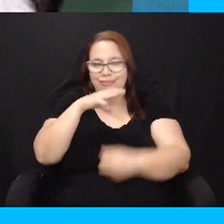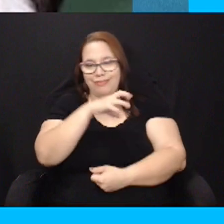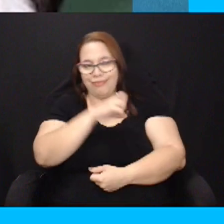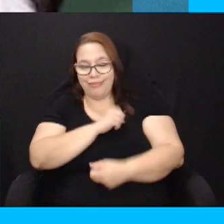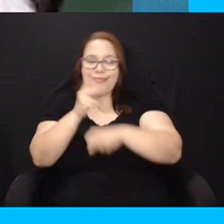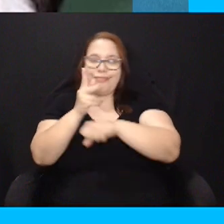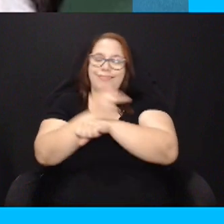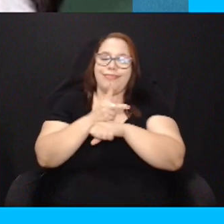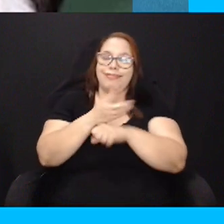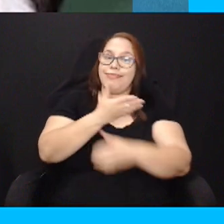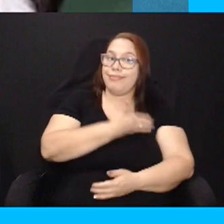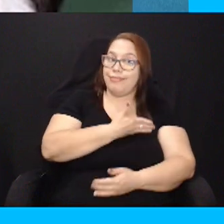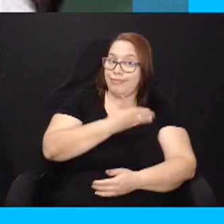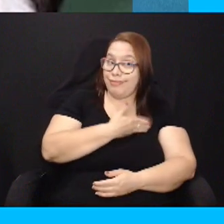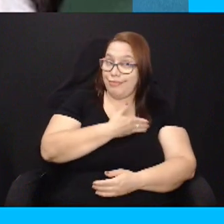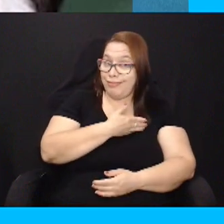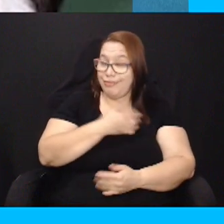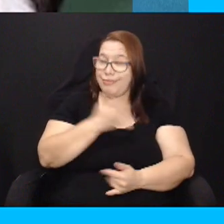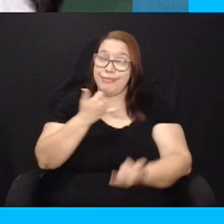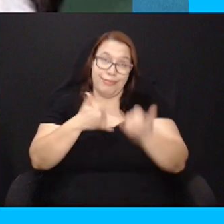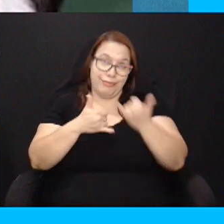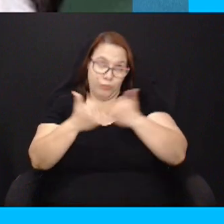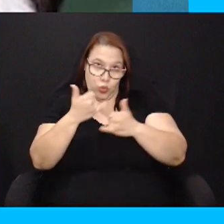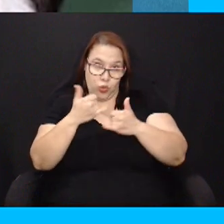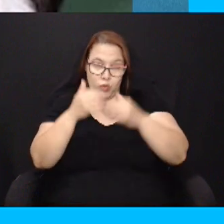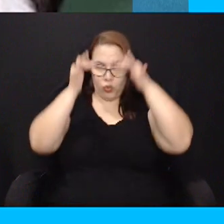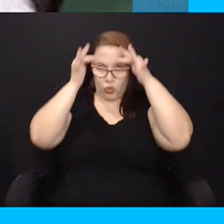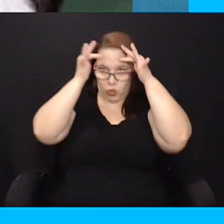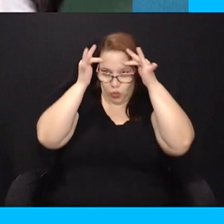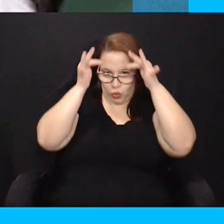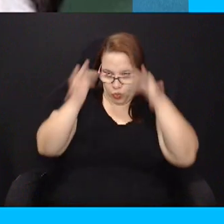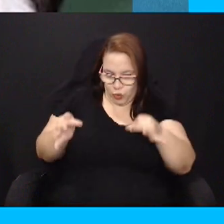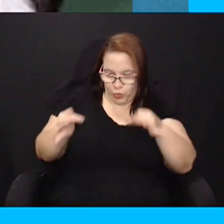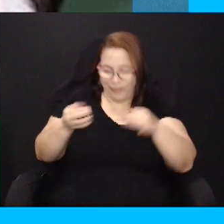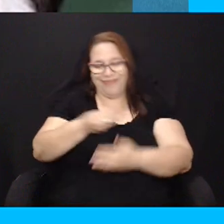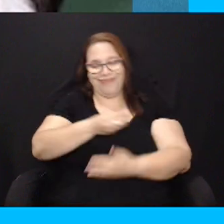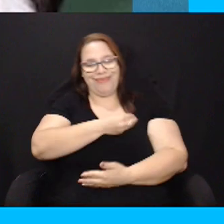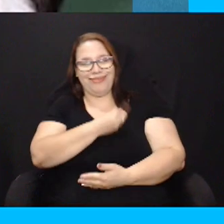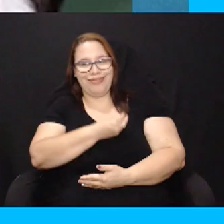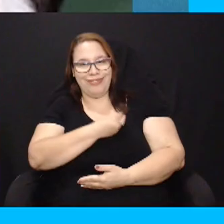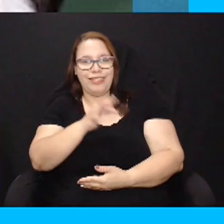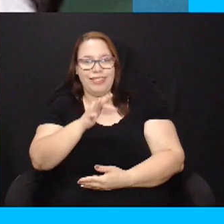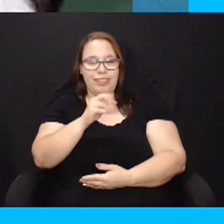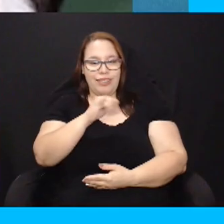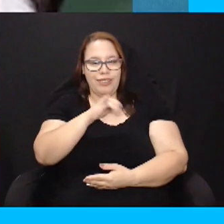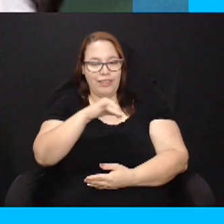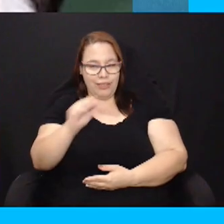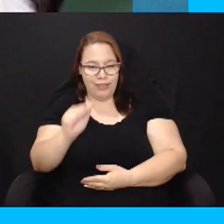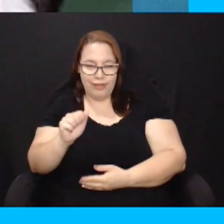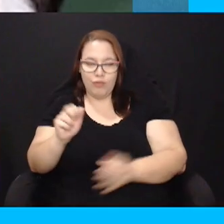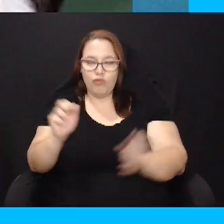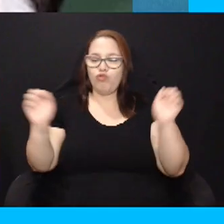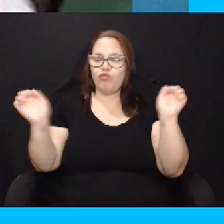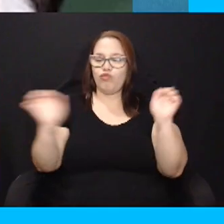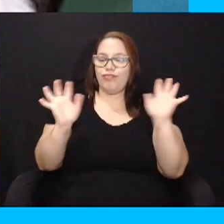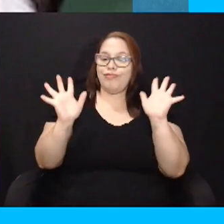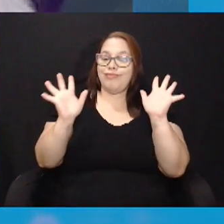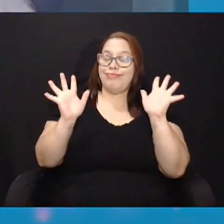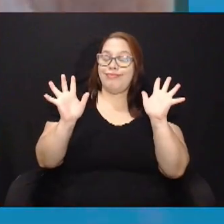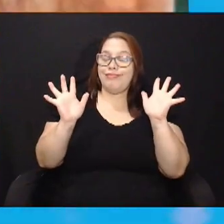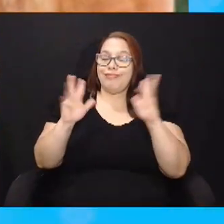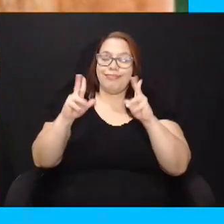amiga divertida, fiel e cheia de vida, a Sofia vai iluminar a sua casa todos